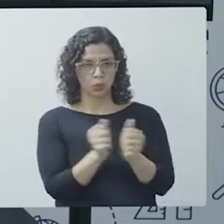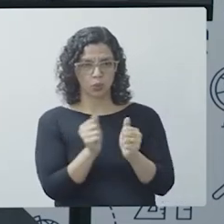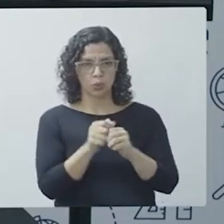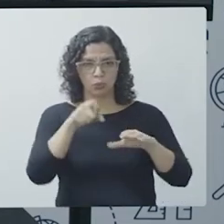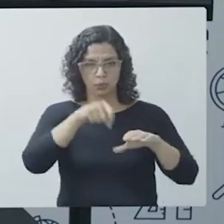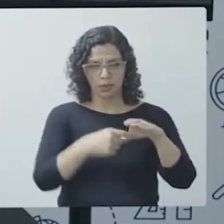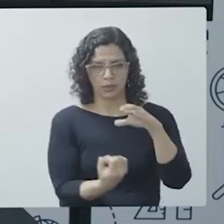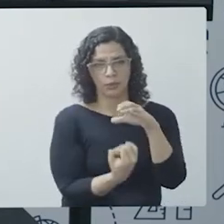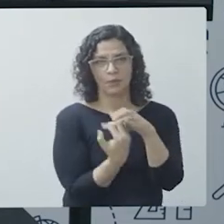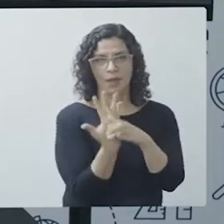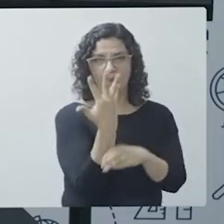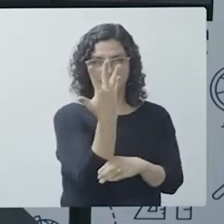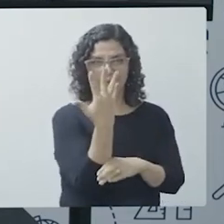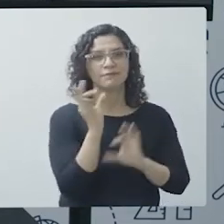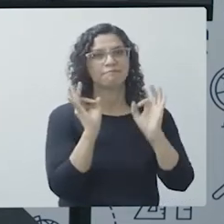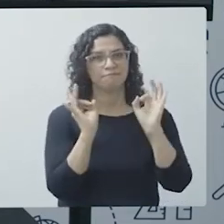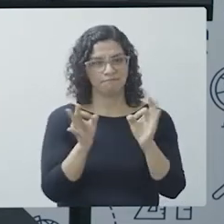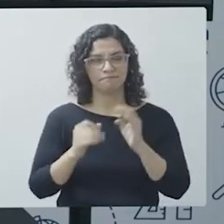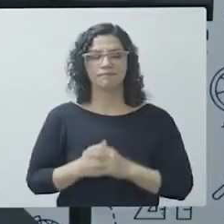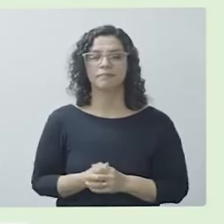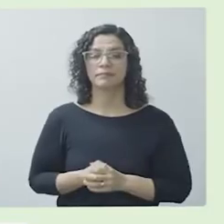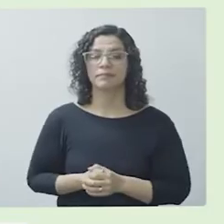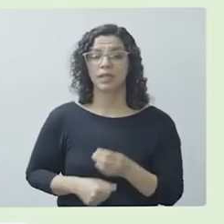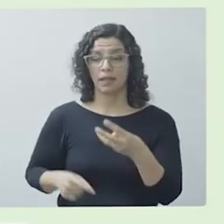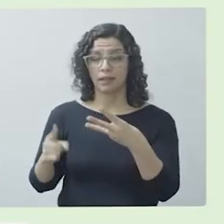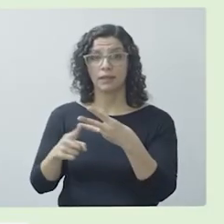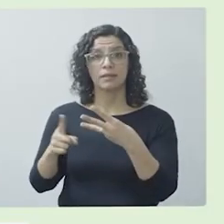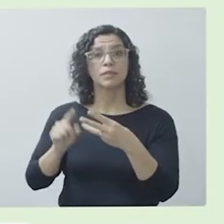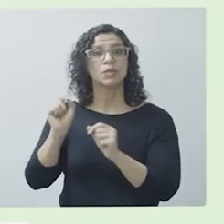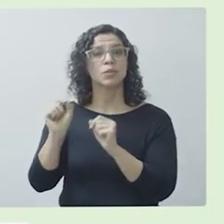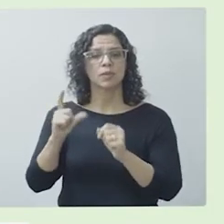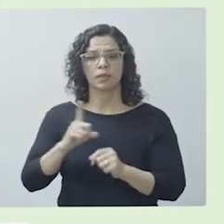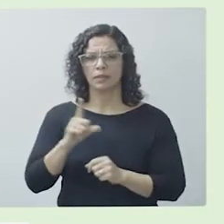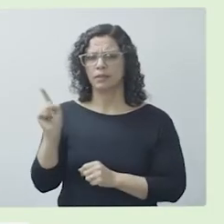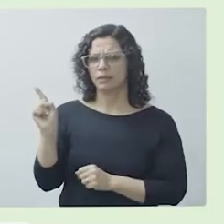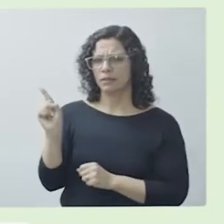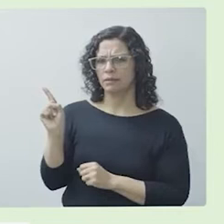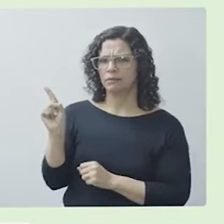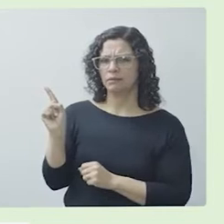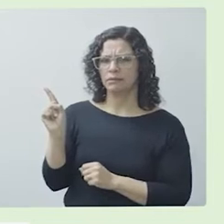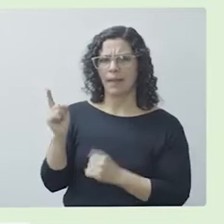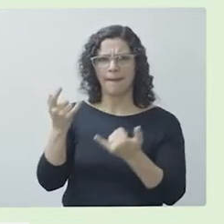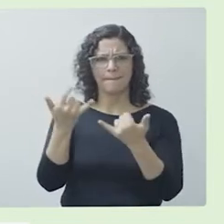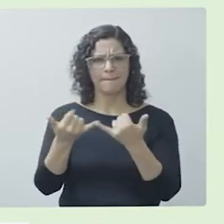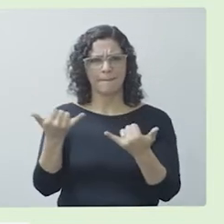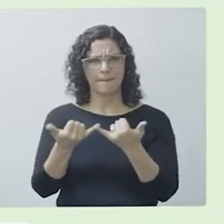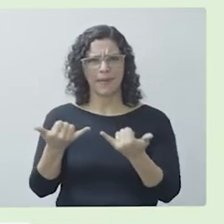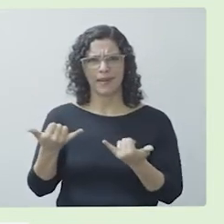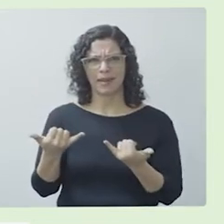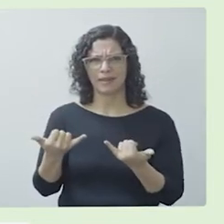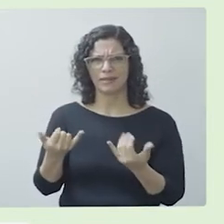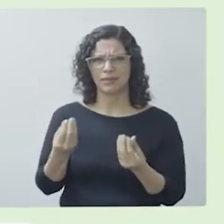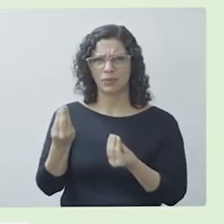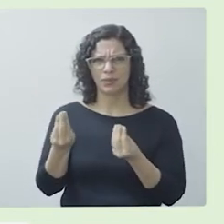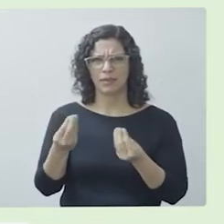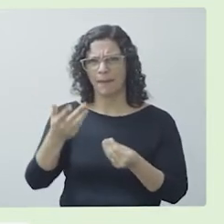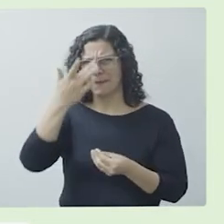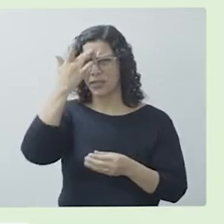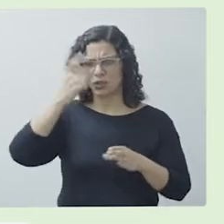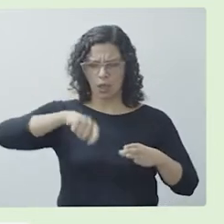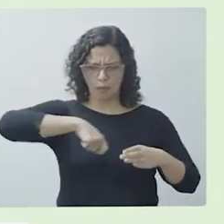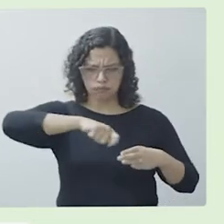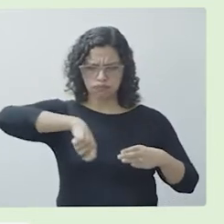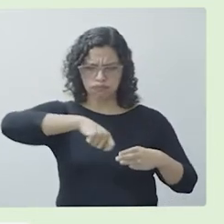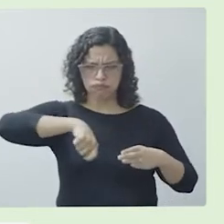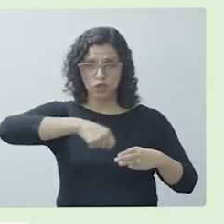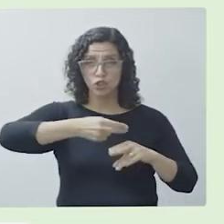amigos plantando uma árvore. E a terceira imagem parece alguém fazendo um